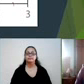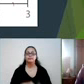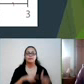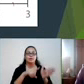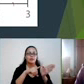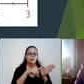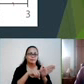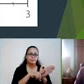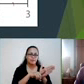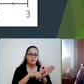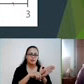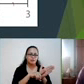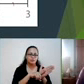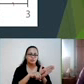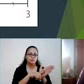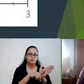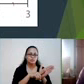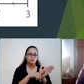Menos 1 meio.